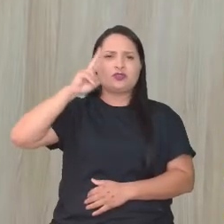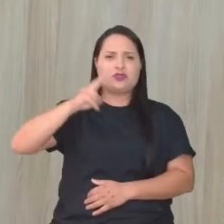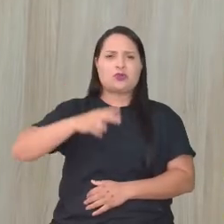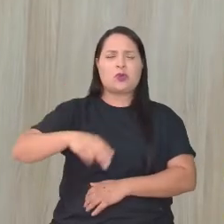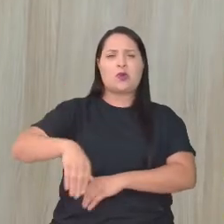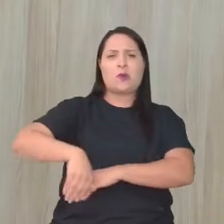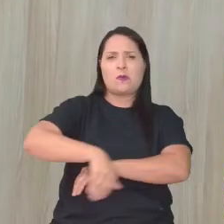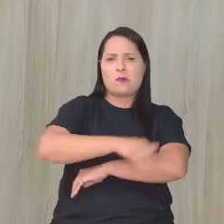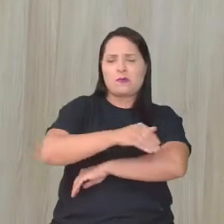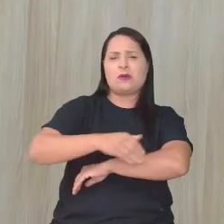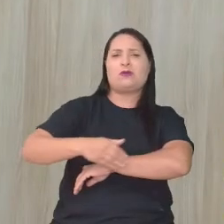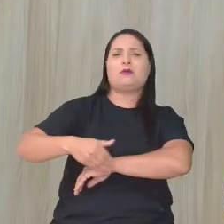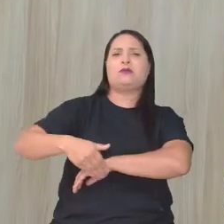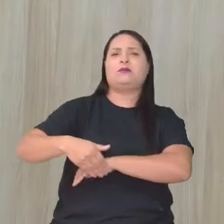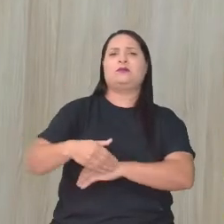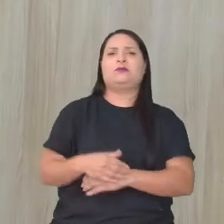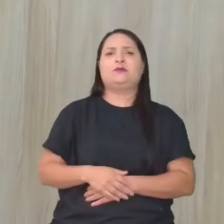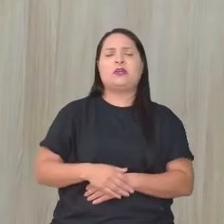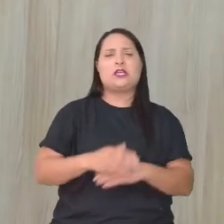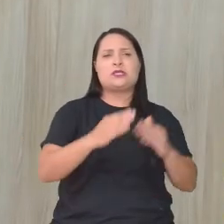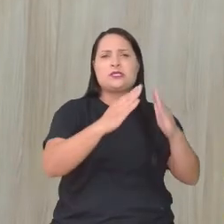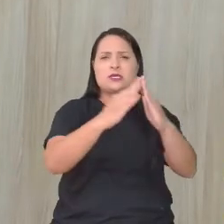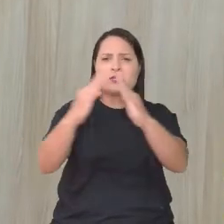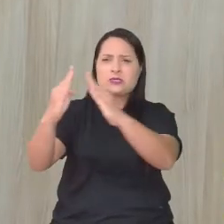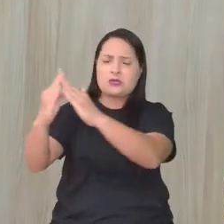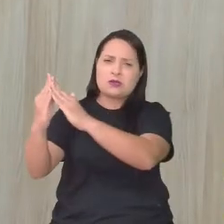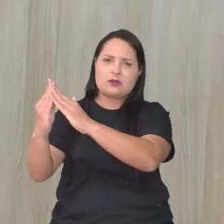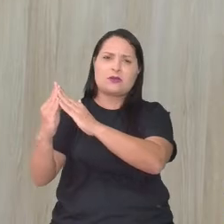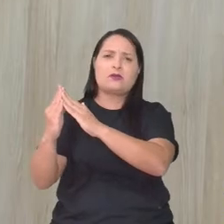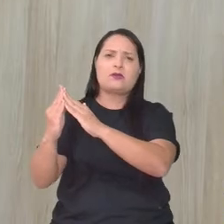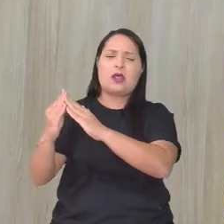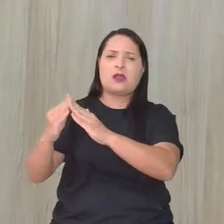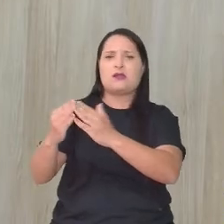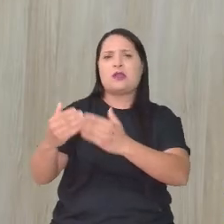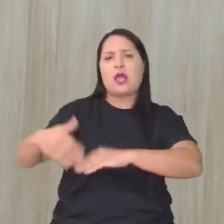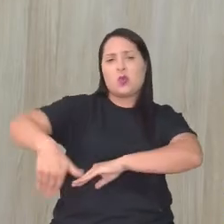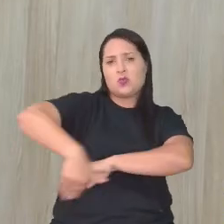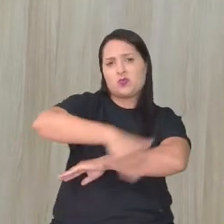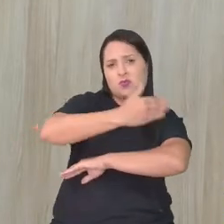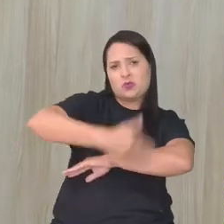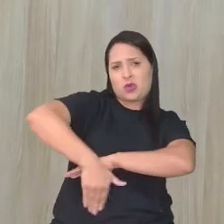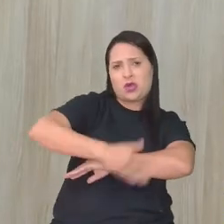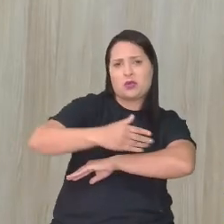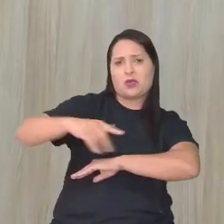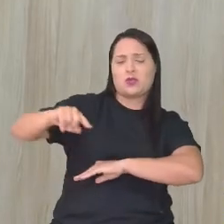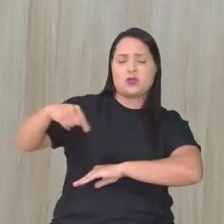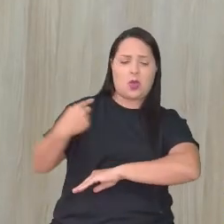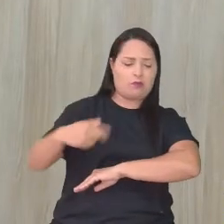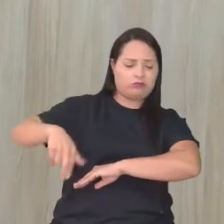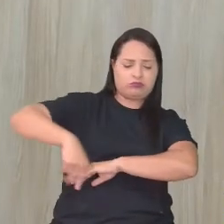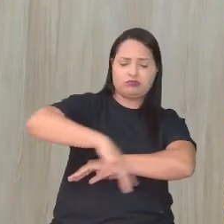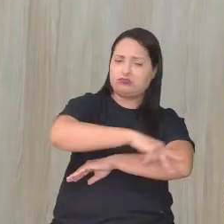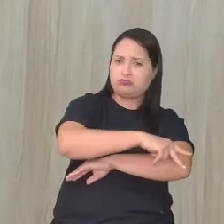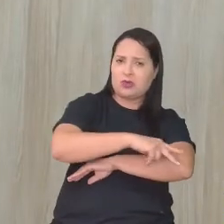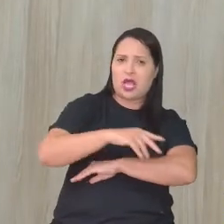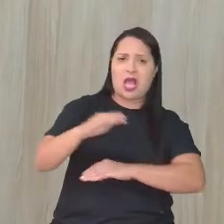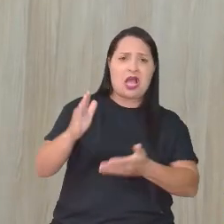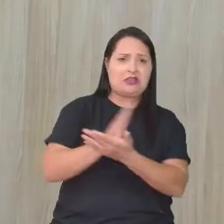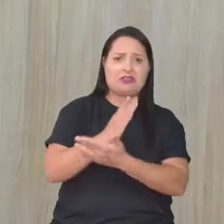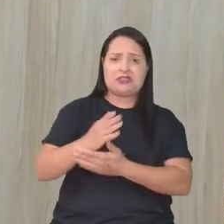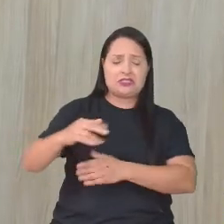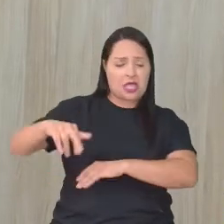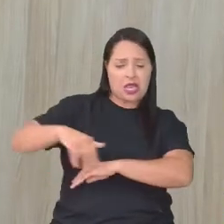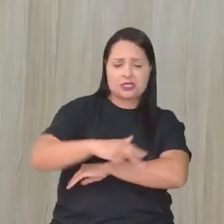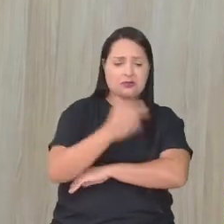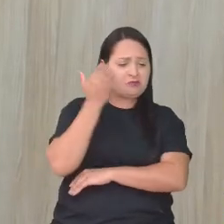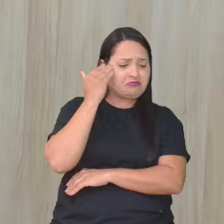nas vielas, né? Nos casarios, certo? As ruas que a gente passa. Muitas vezes a gente passa por ali, nem sabe,